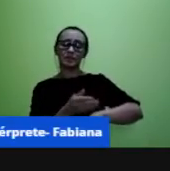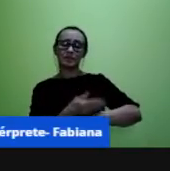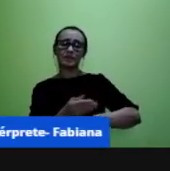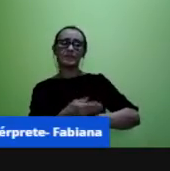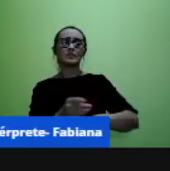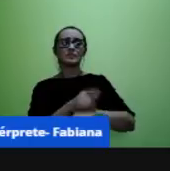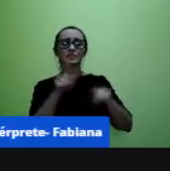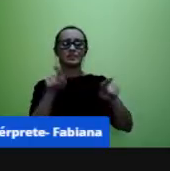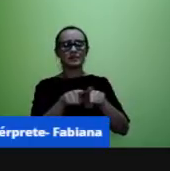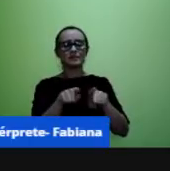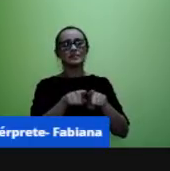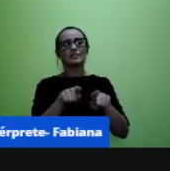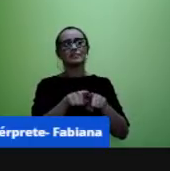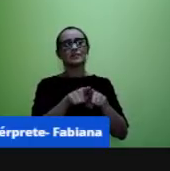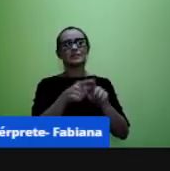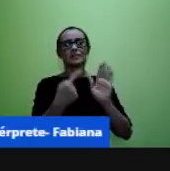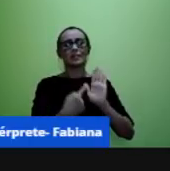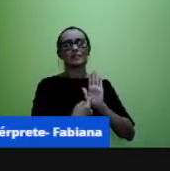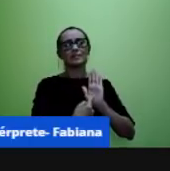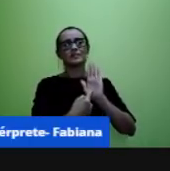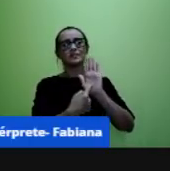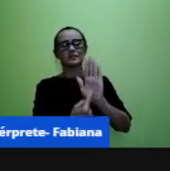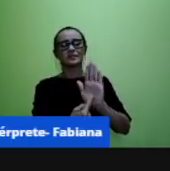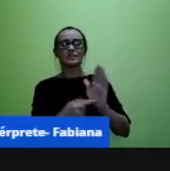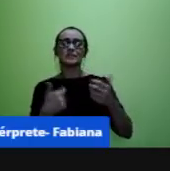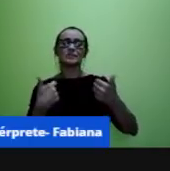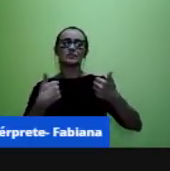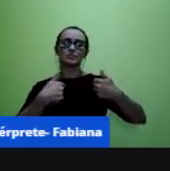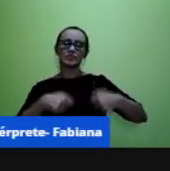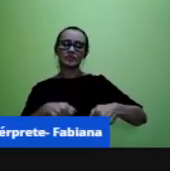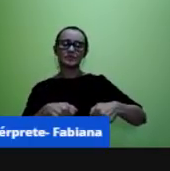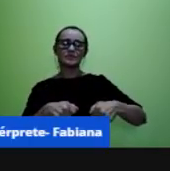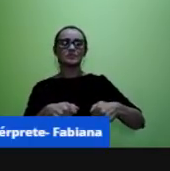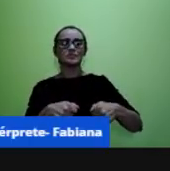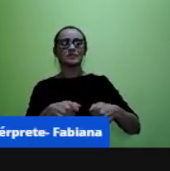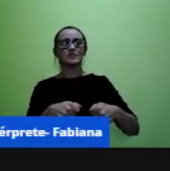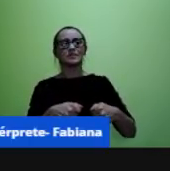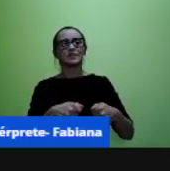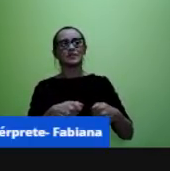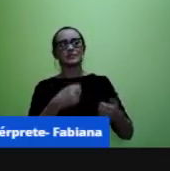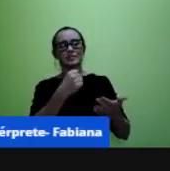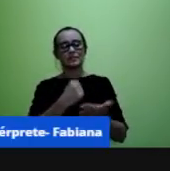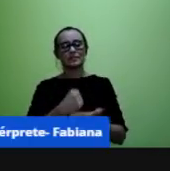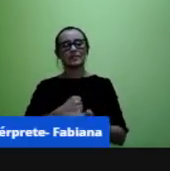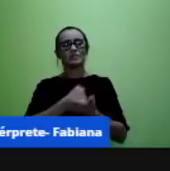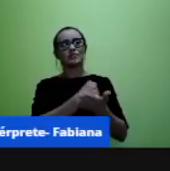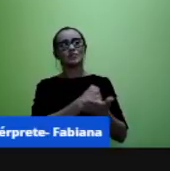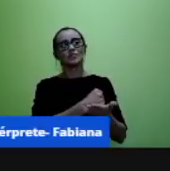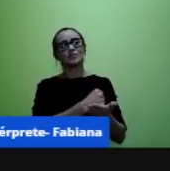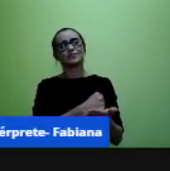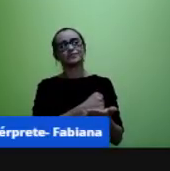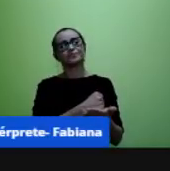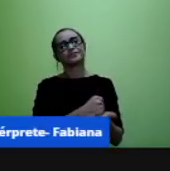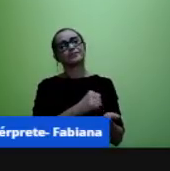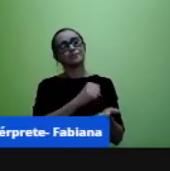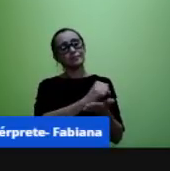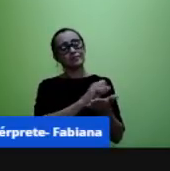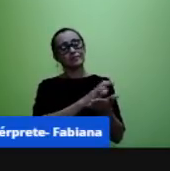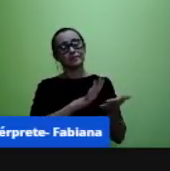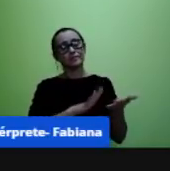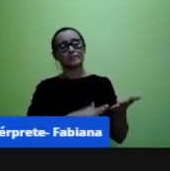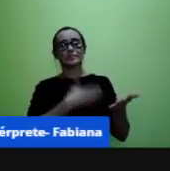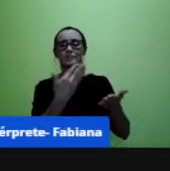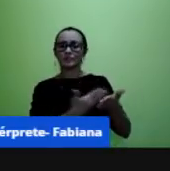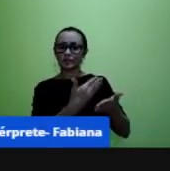as possibilidades de intervenção com os cadernos complementares da rede municipal de